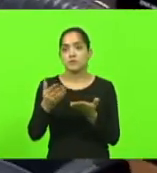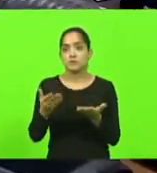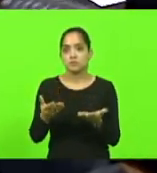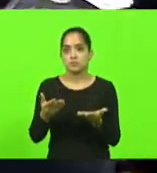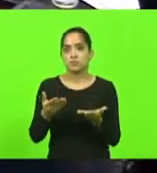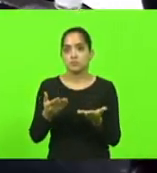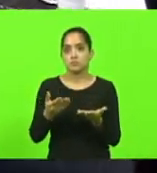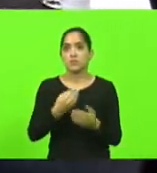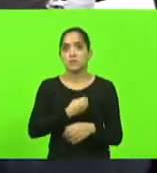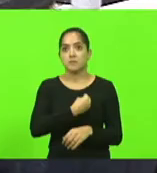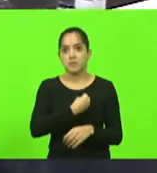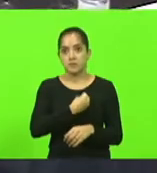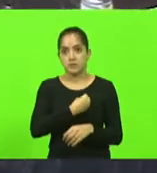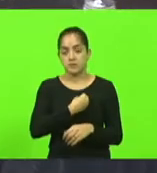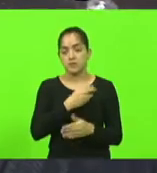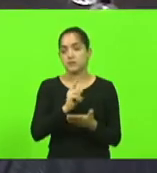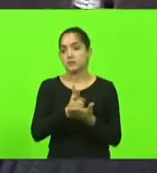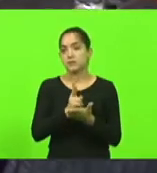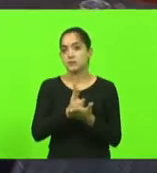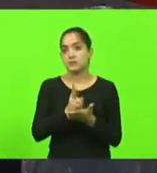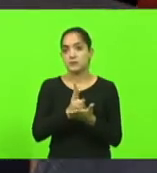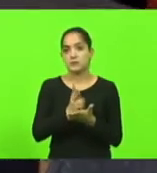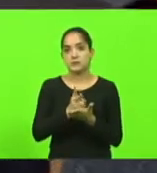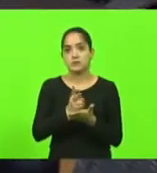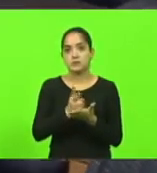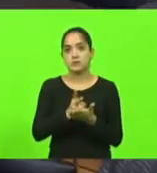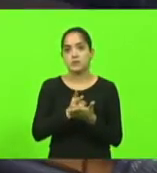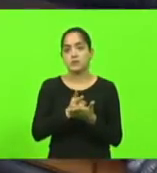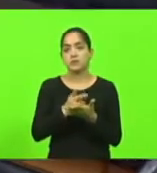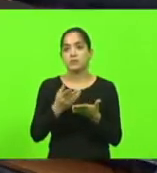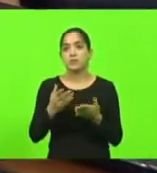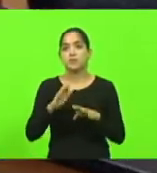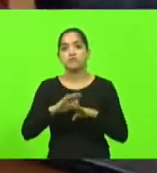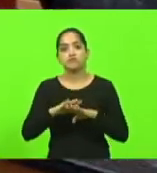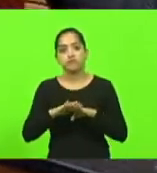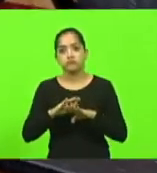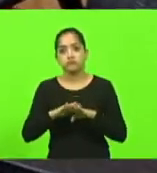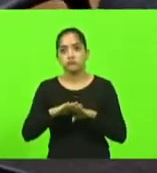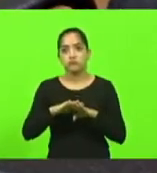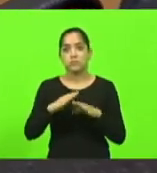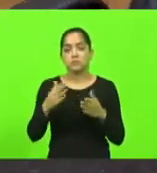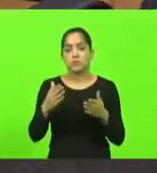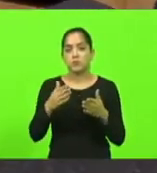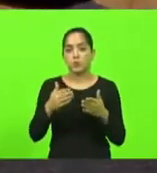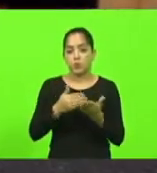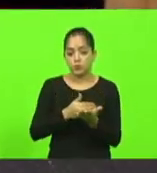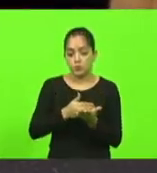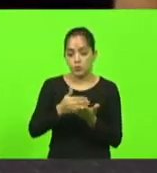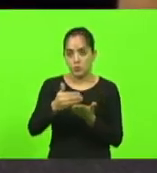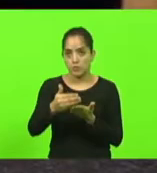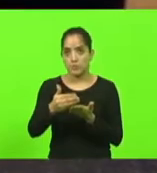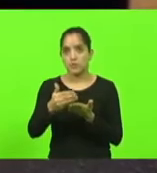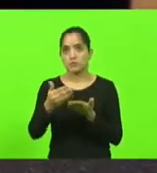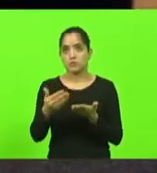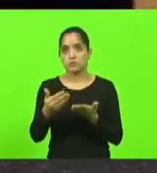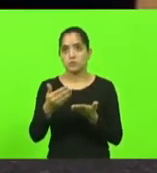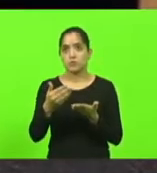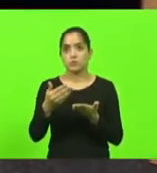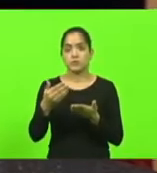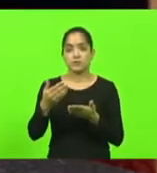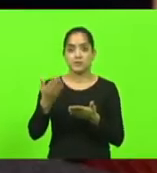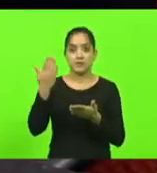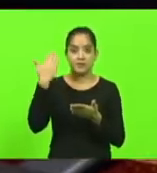bastante presente, né, em todas as ações, desde o primeiro momento, na época ainda presidida pelo deputado